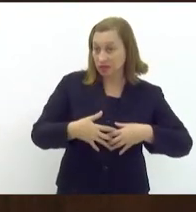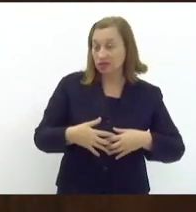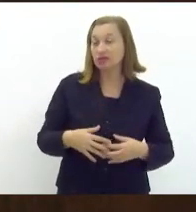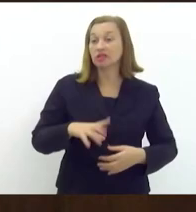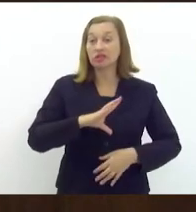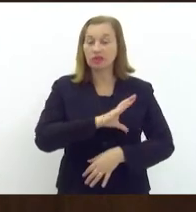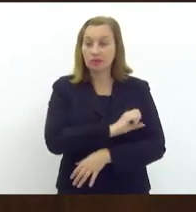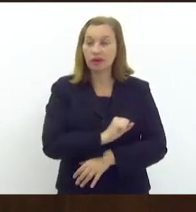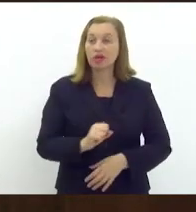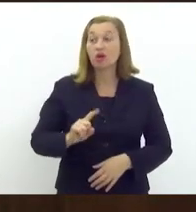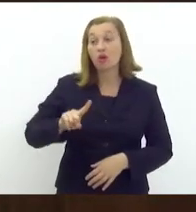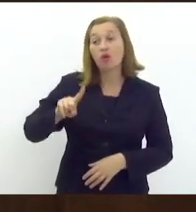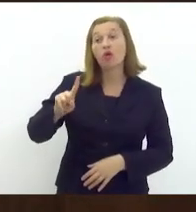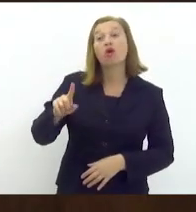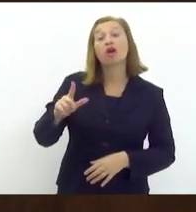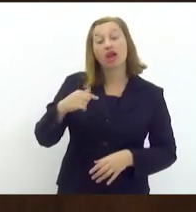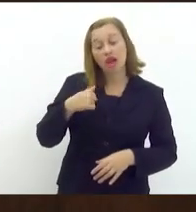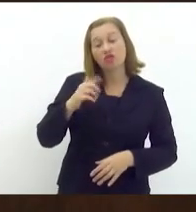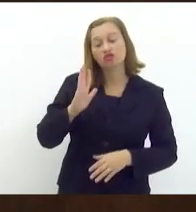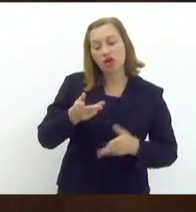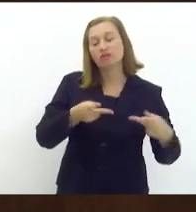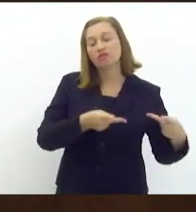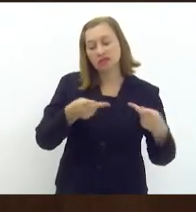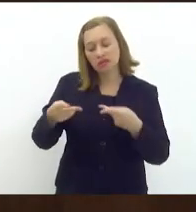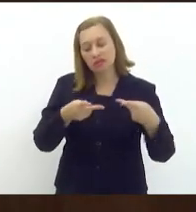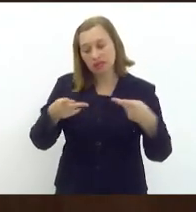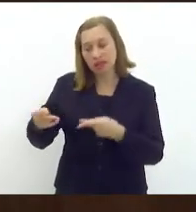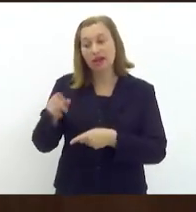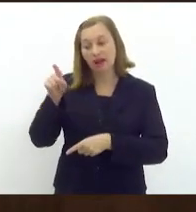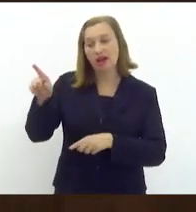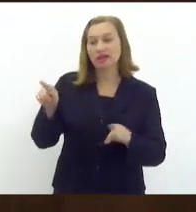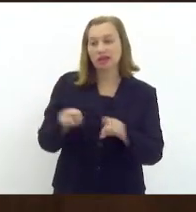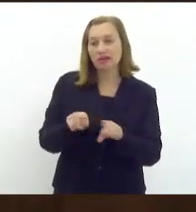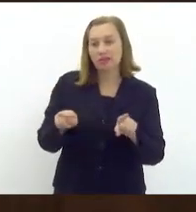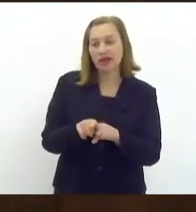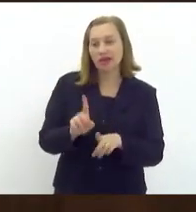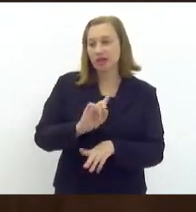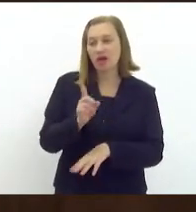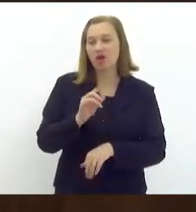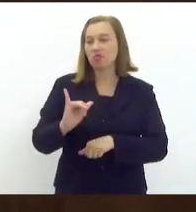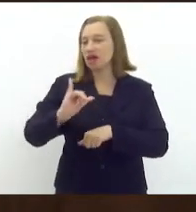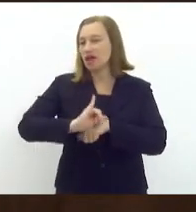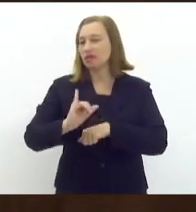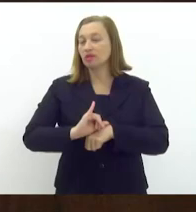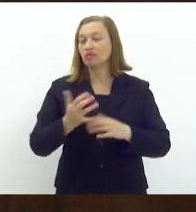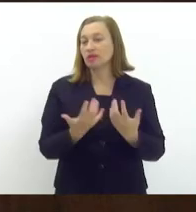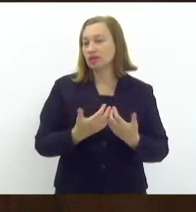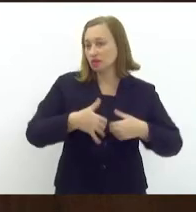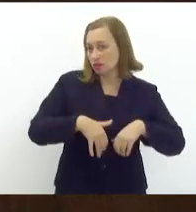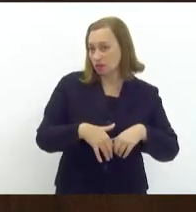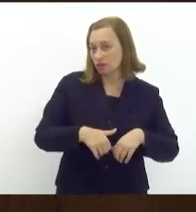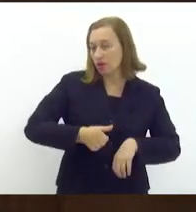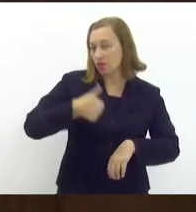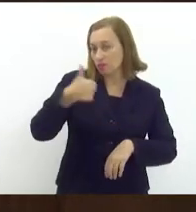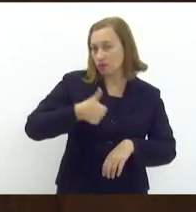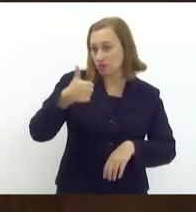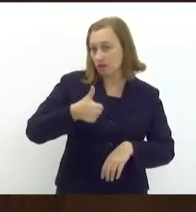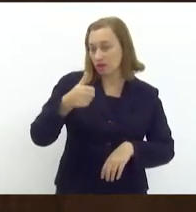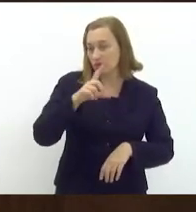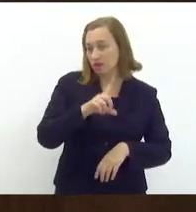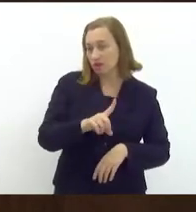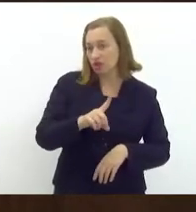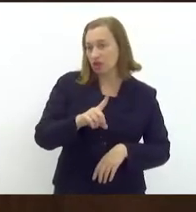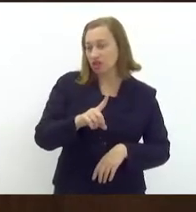muitas passagens por lá também não pela capital de de Petrópolis que é o primeiro distrito